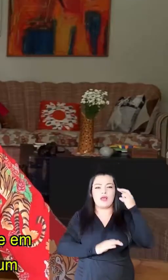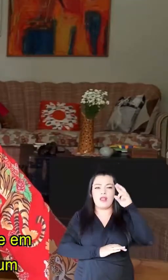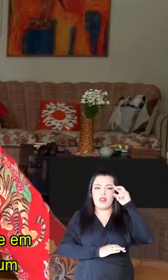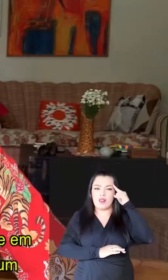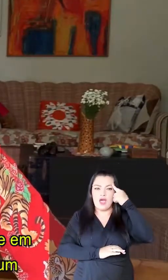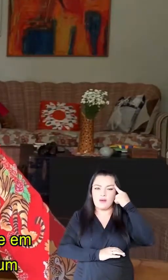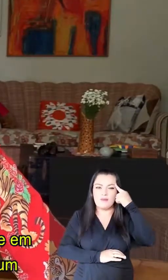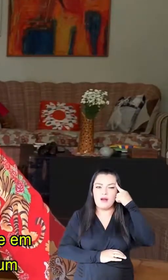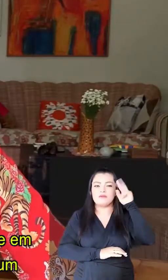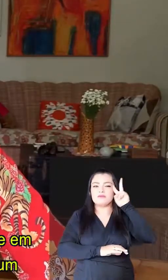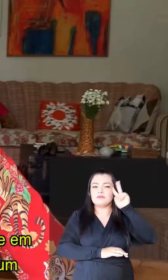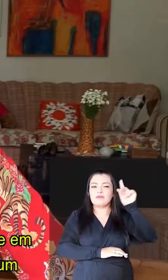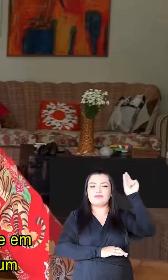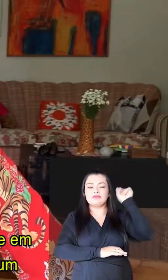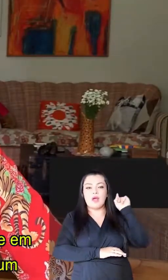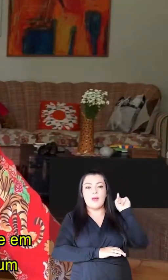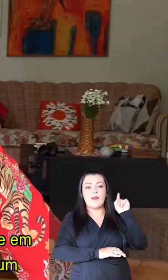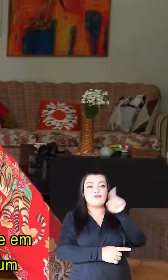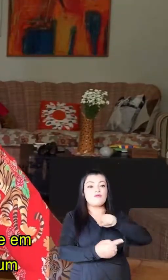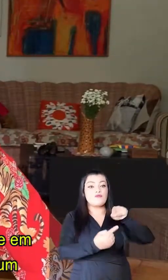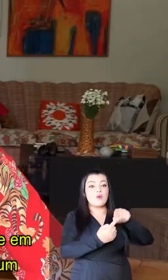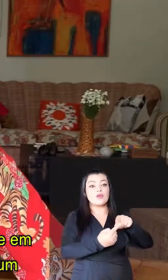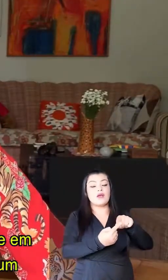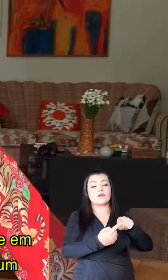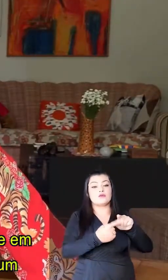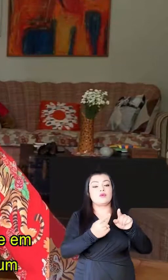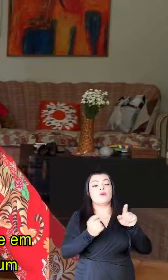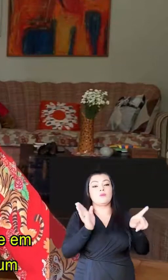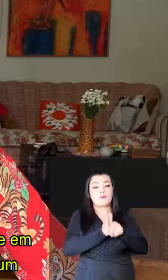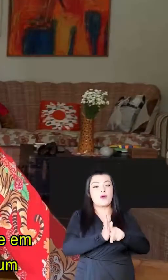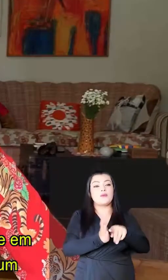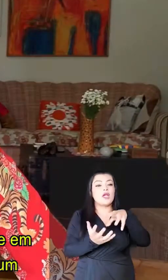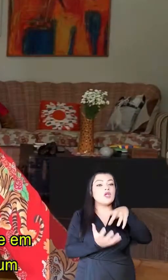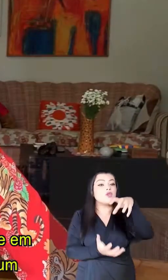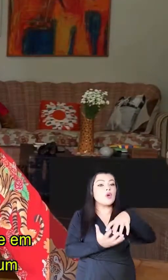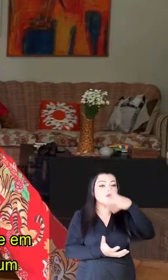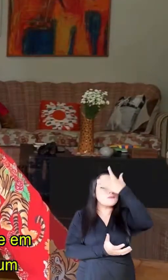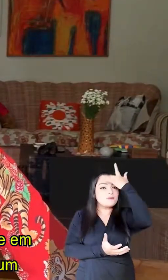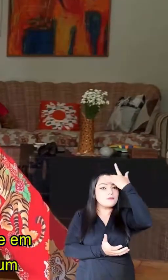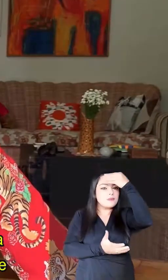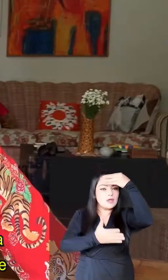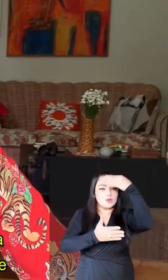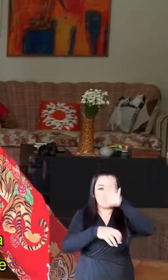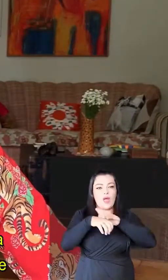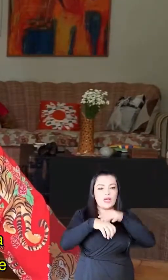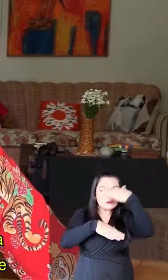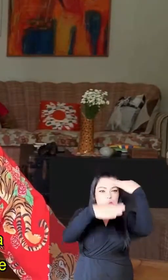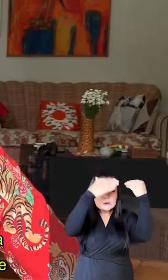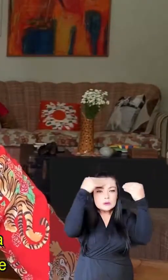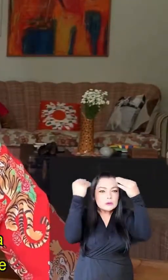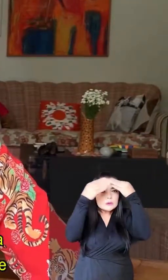para idosos com Alzheimer. É um projeto que atende em visitas educativas idosos com Alzheimer. É um projeto que a gente